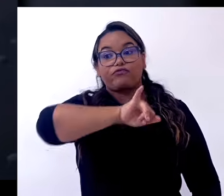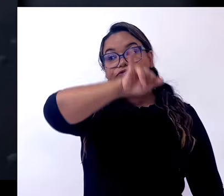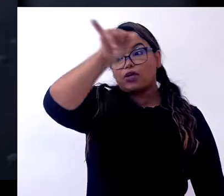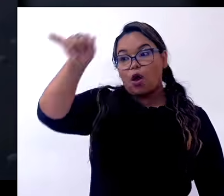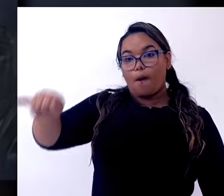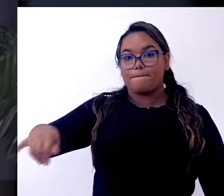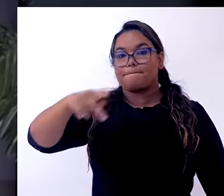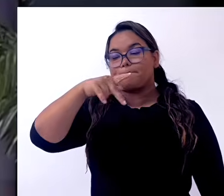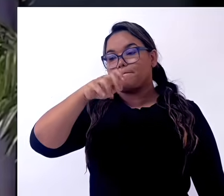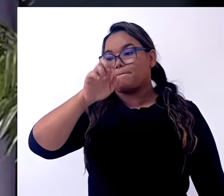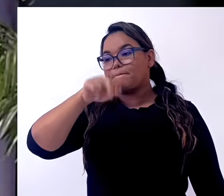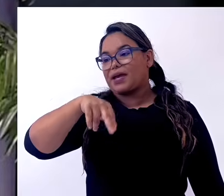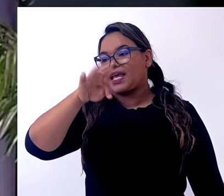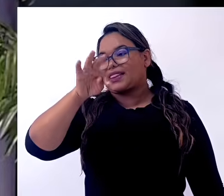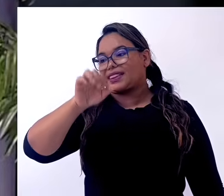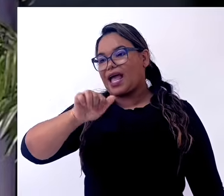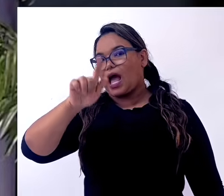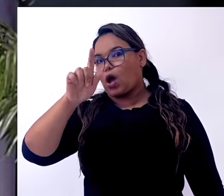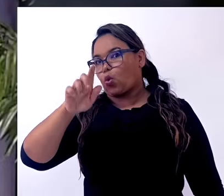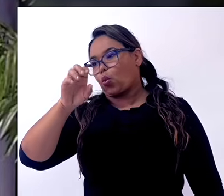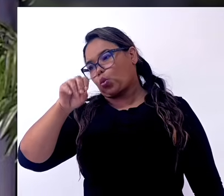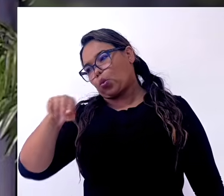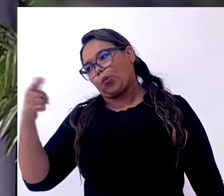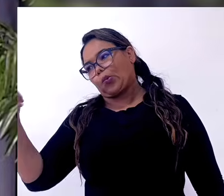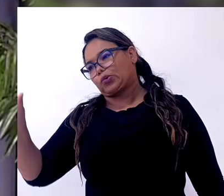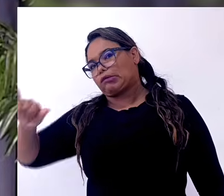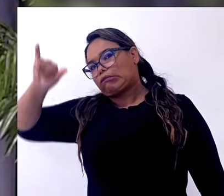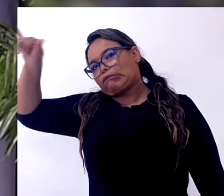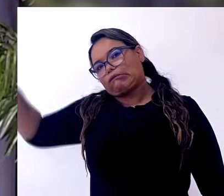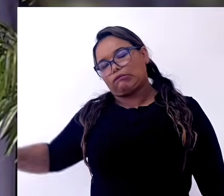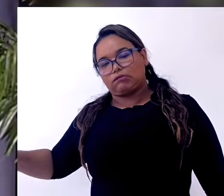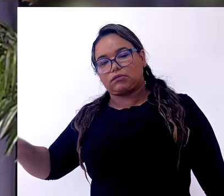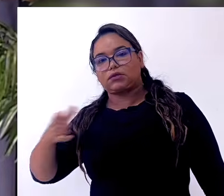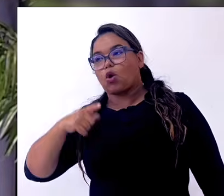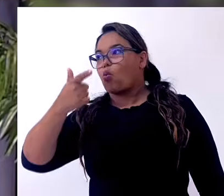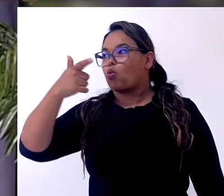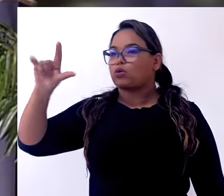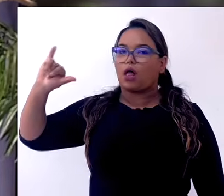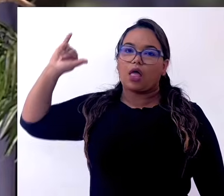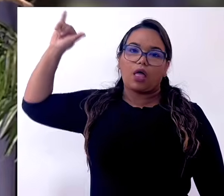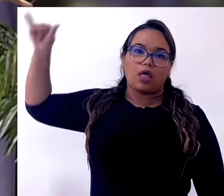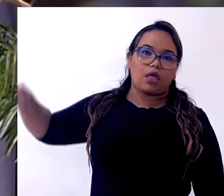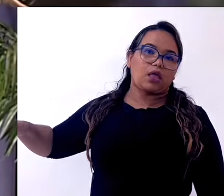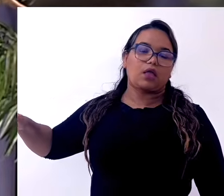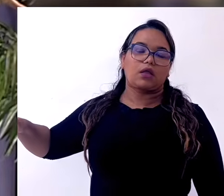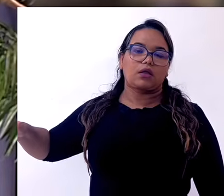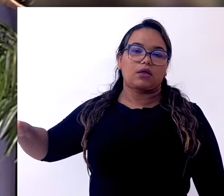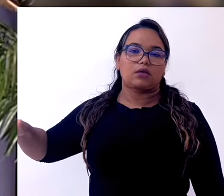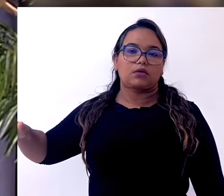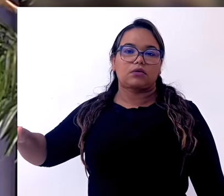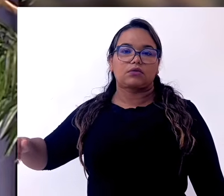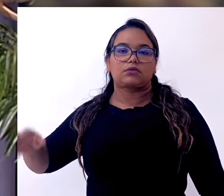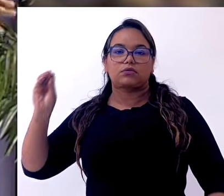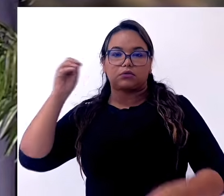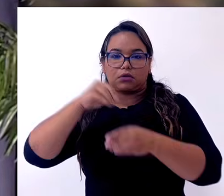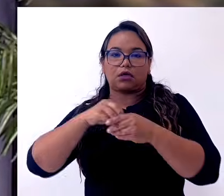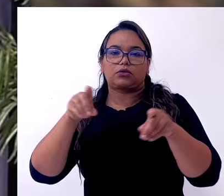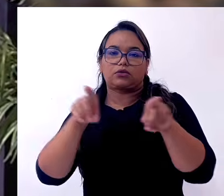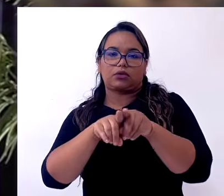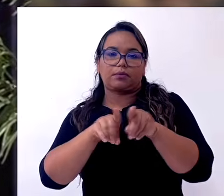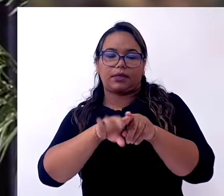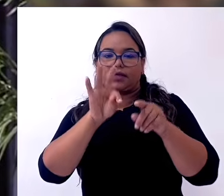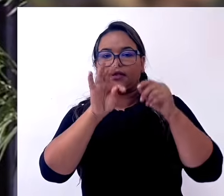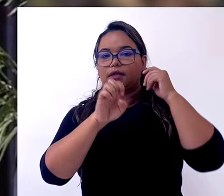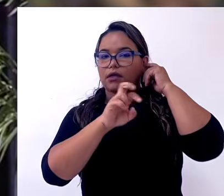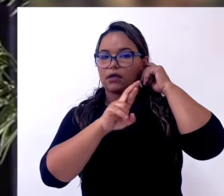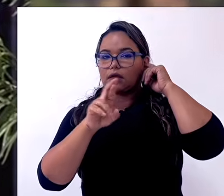Igreja Católica governará o mundo. Mas voltemos a 11 de setembro. Para você governar o mundo, você precisa ter acesso ao